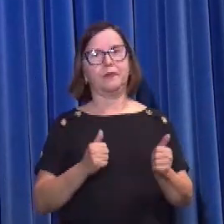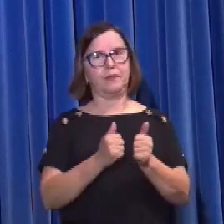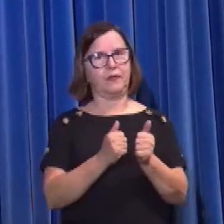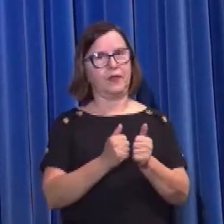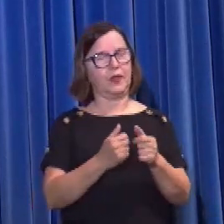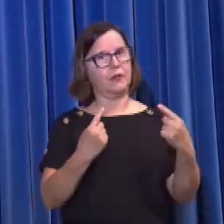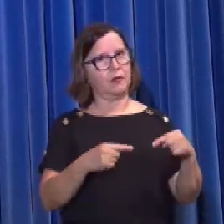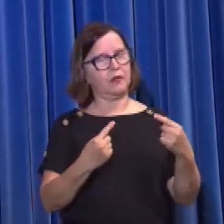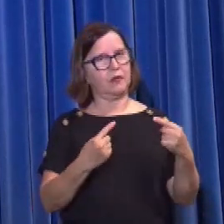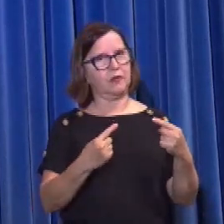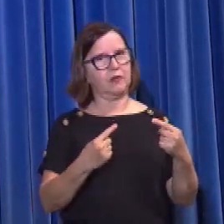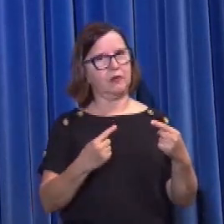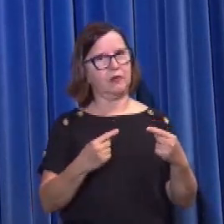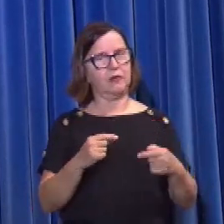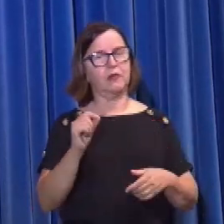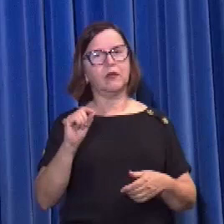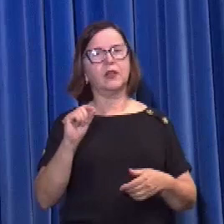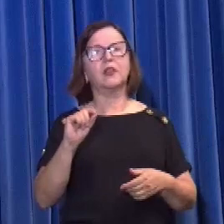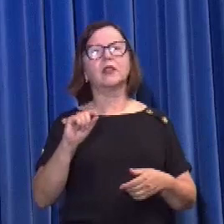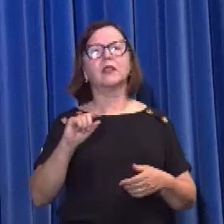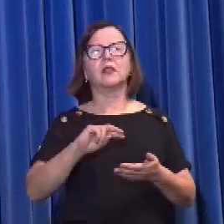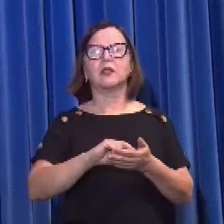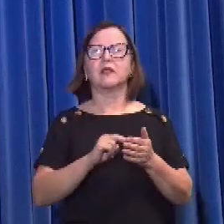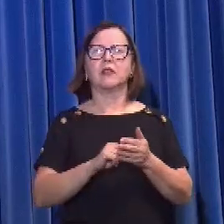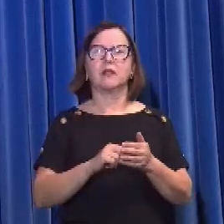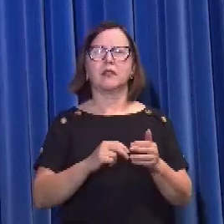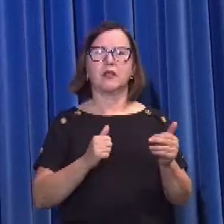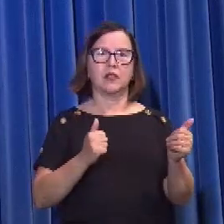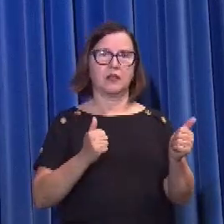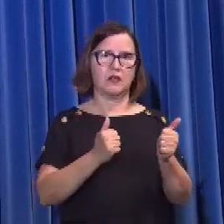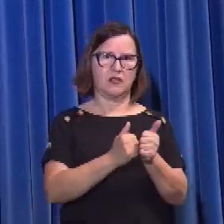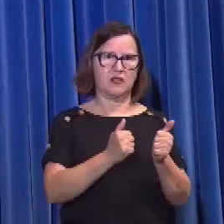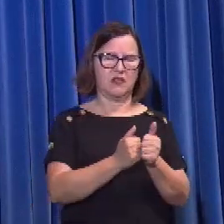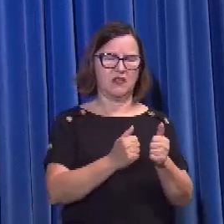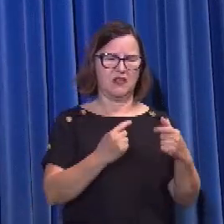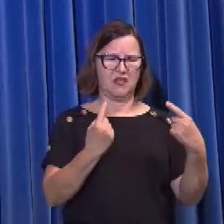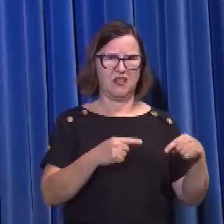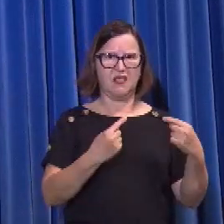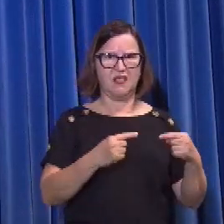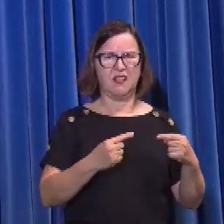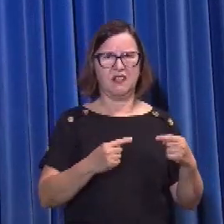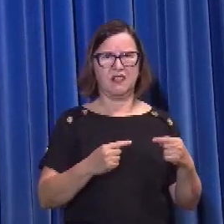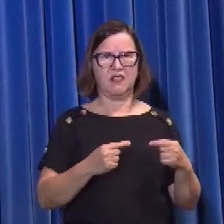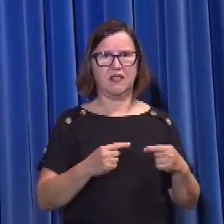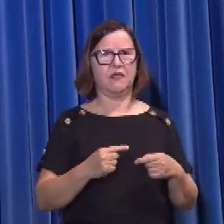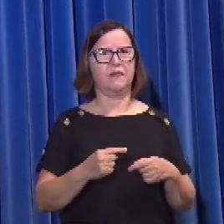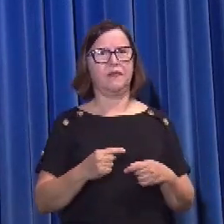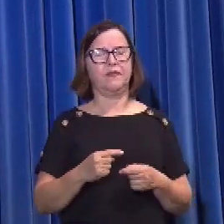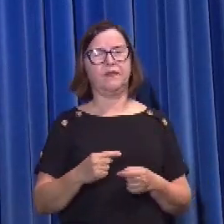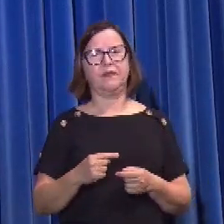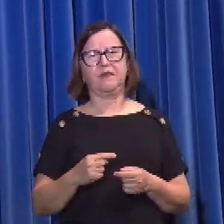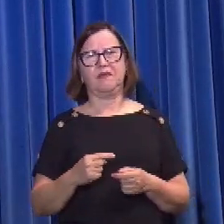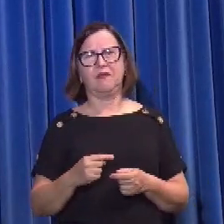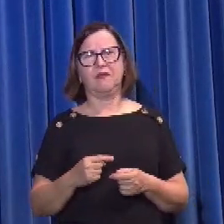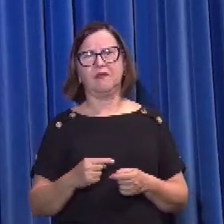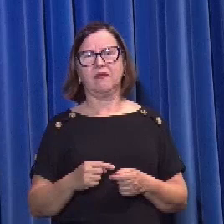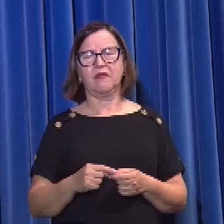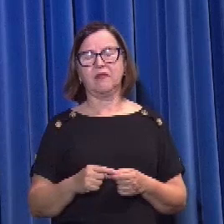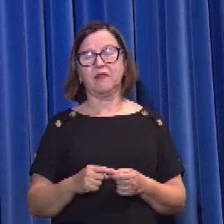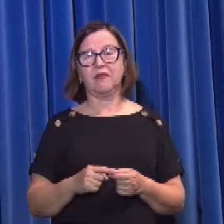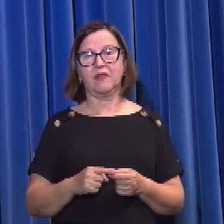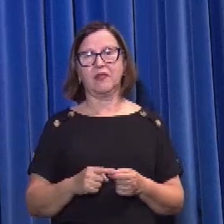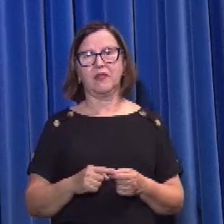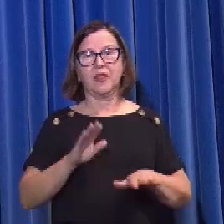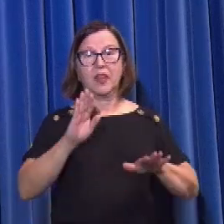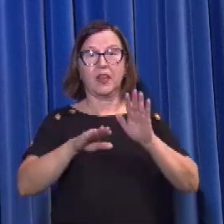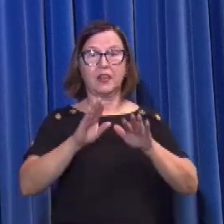Perseguidos. O que significa? O significado de perseguido aqui é maltratado. Quantas vezes